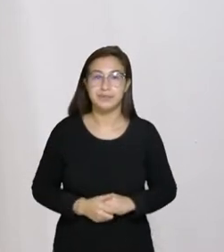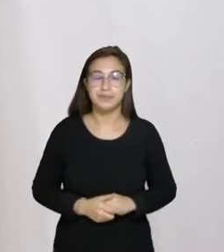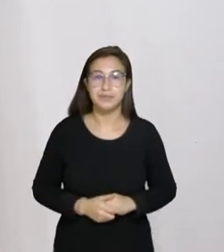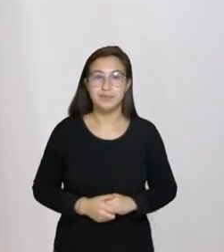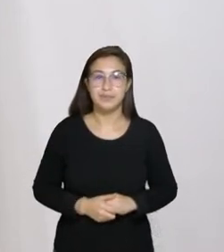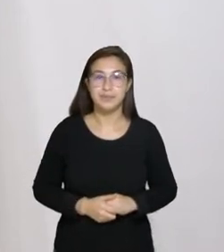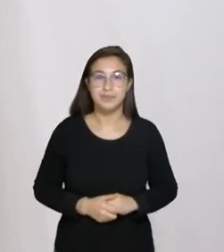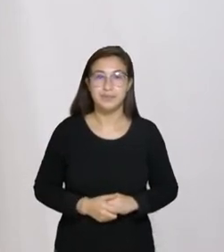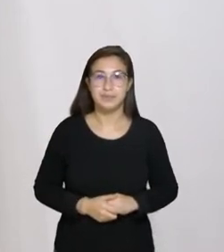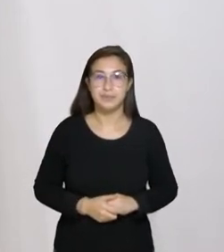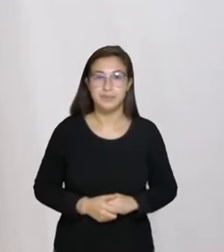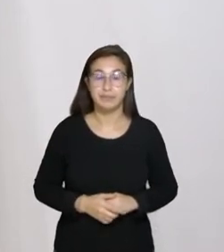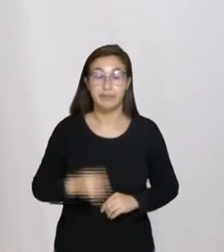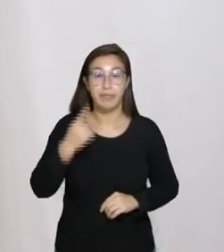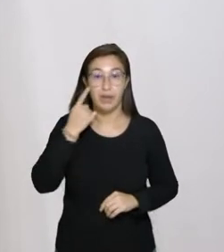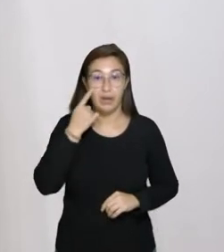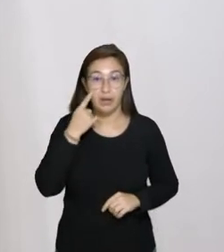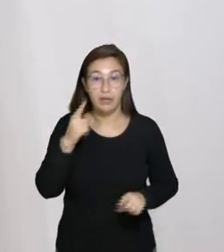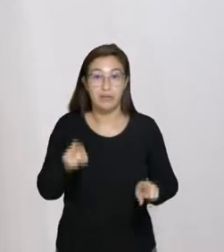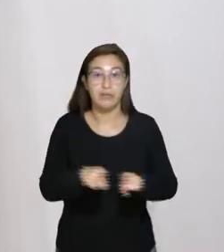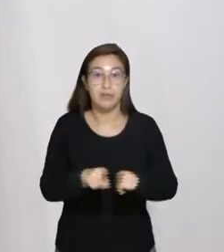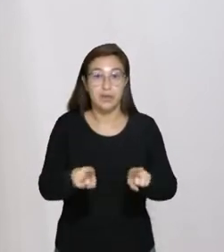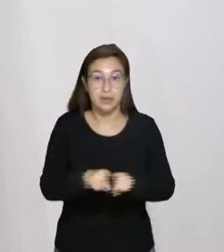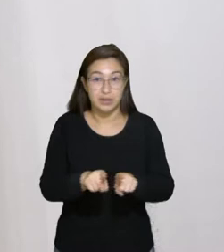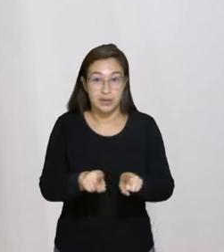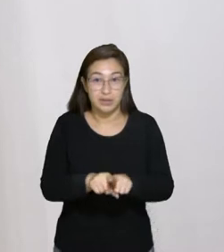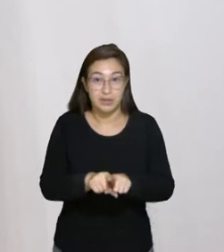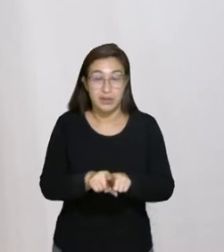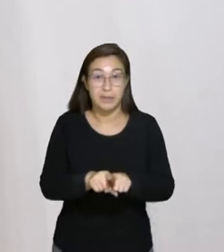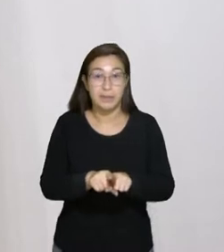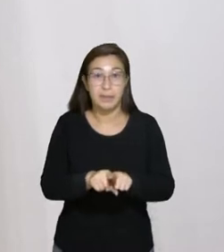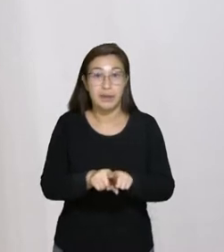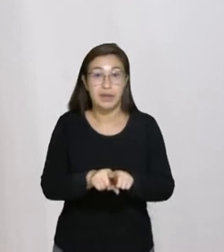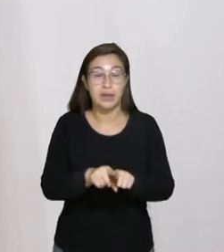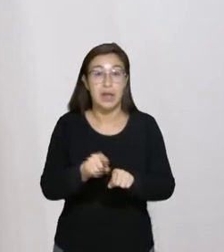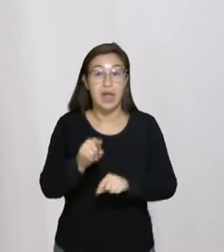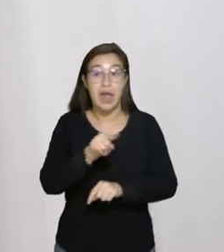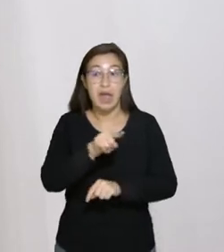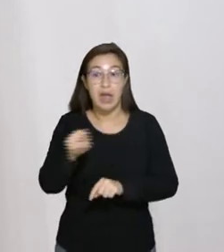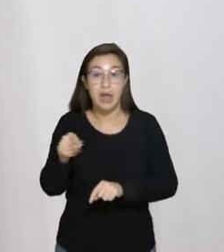E ele vai poder ver que quem se aproximou,